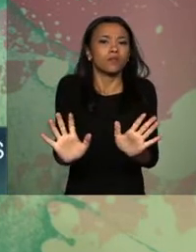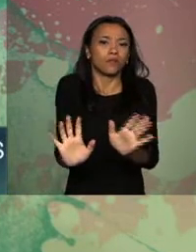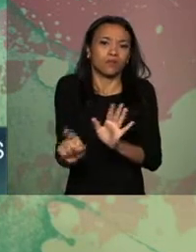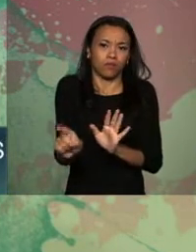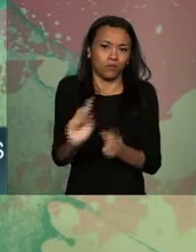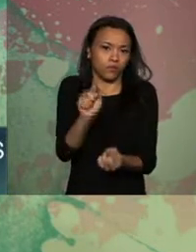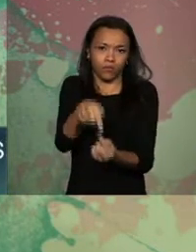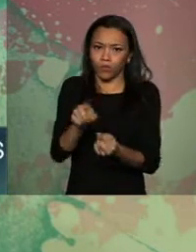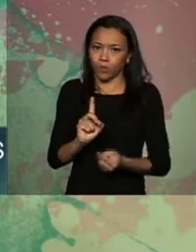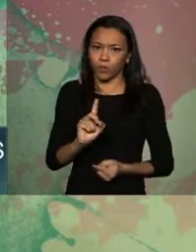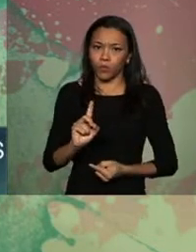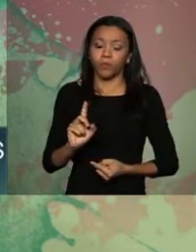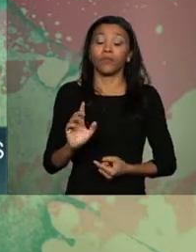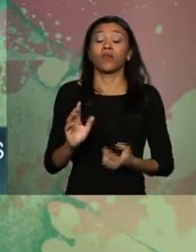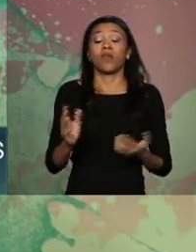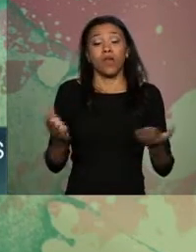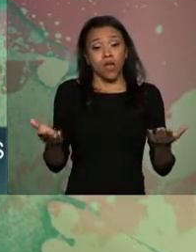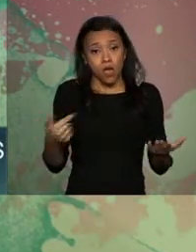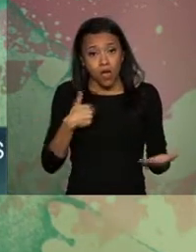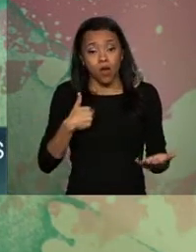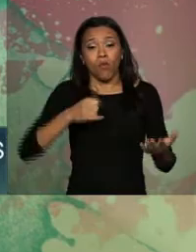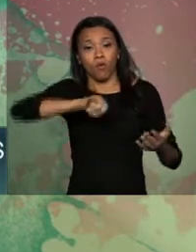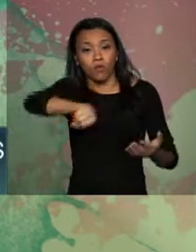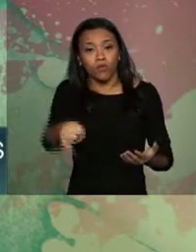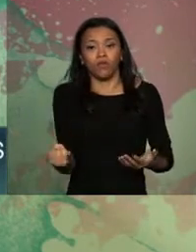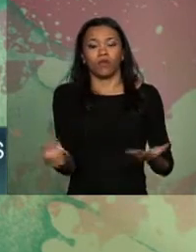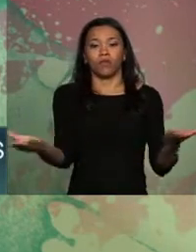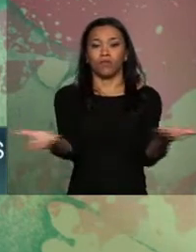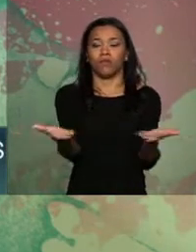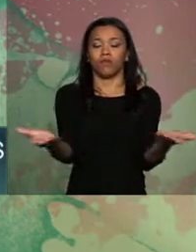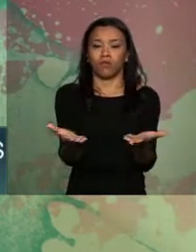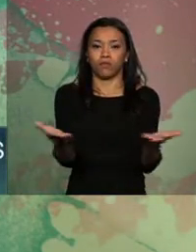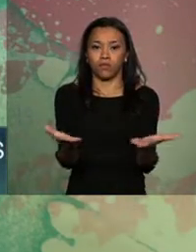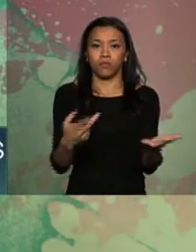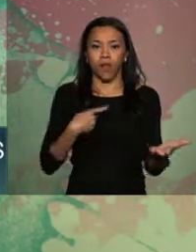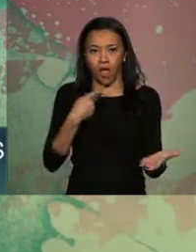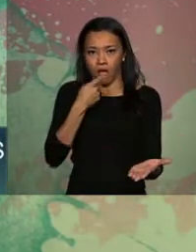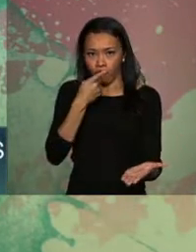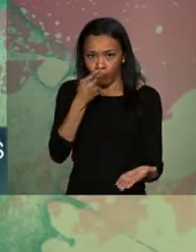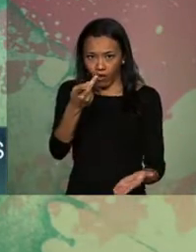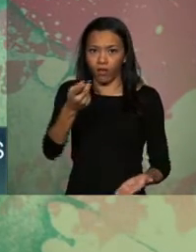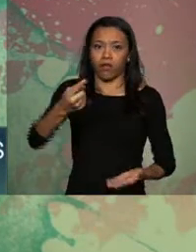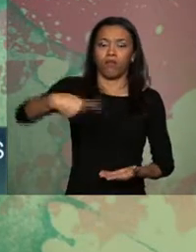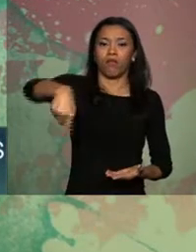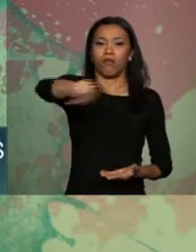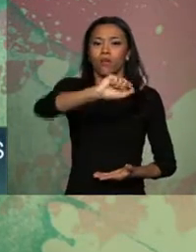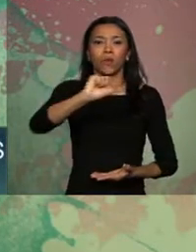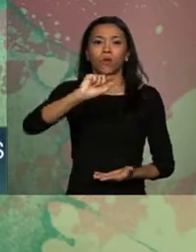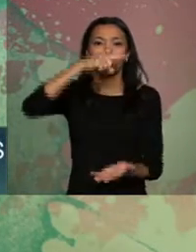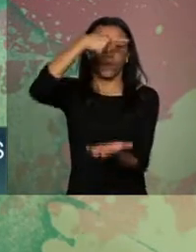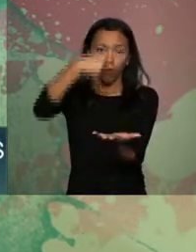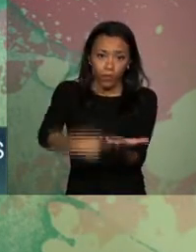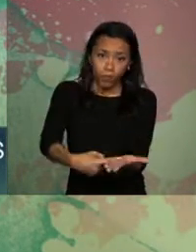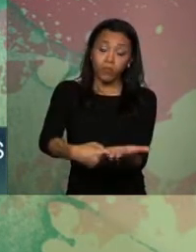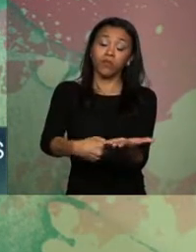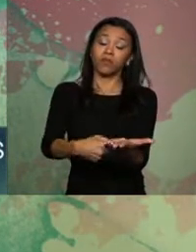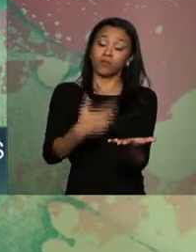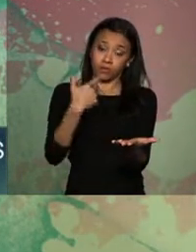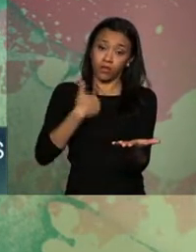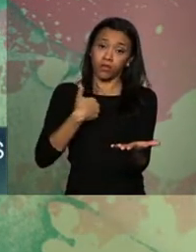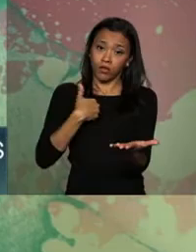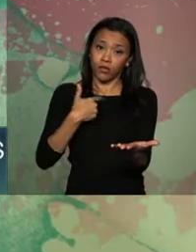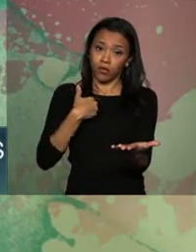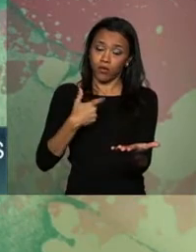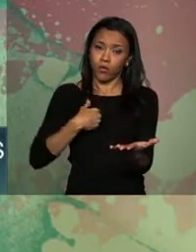aproveito aqui esse momento para reafirmar um compromisso que eu assumi durante a minha